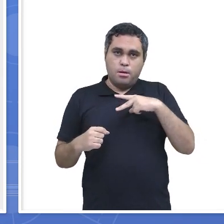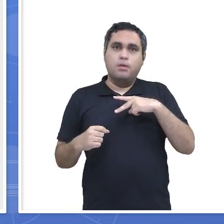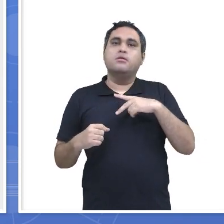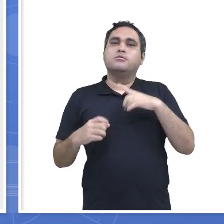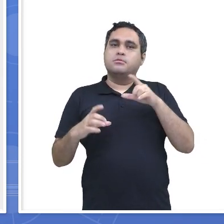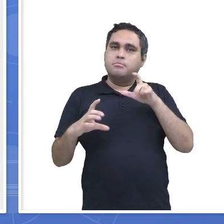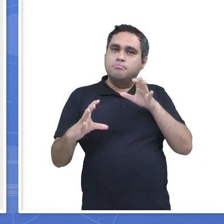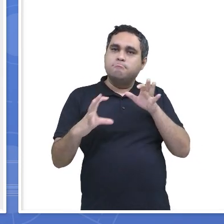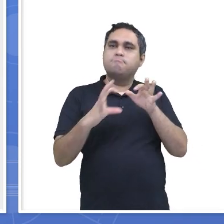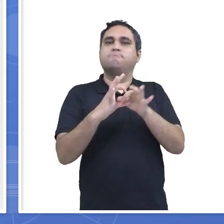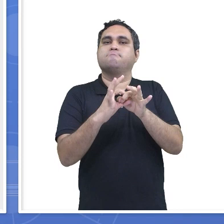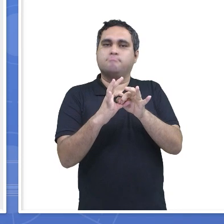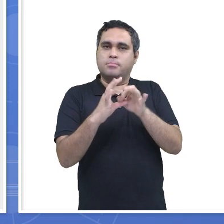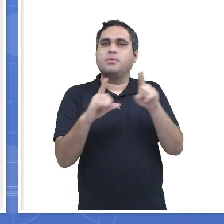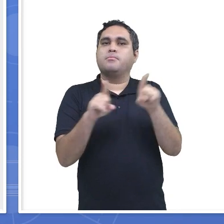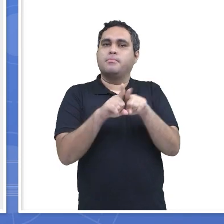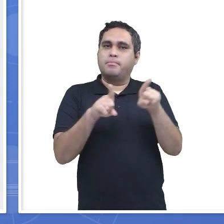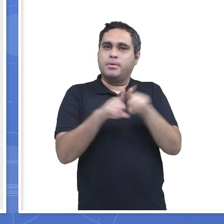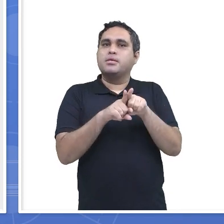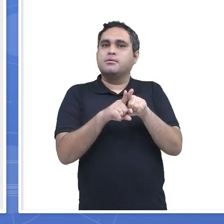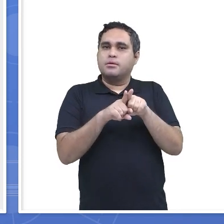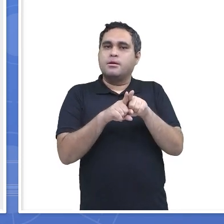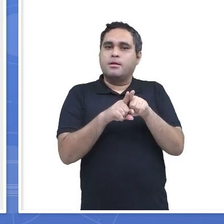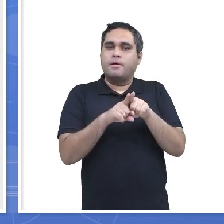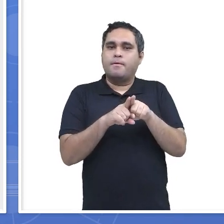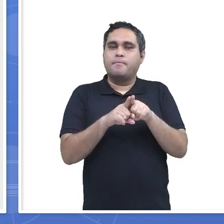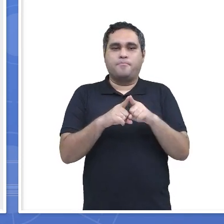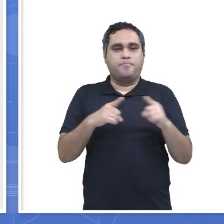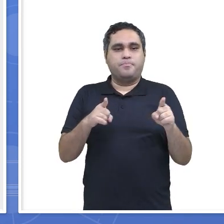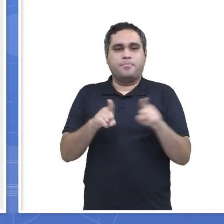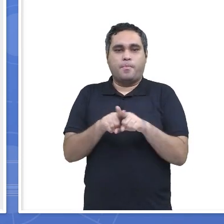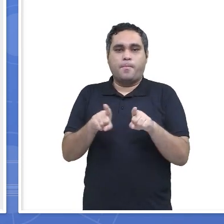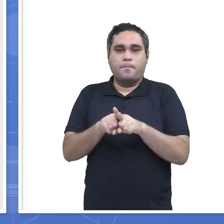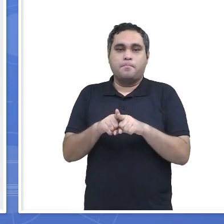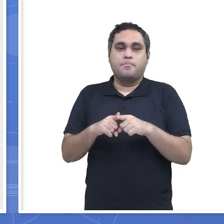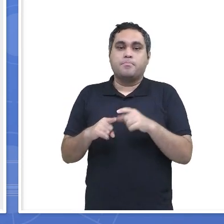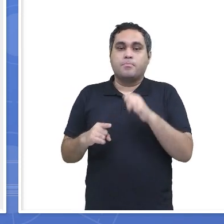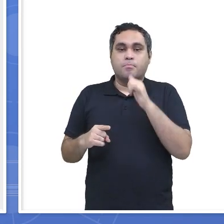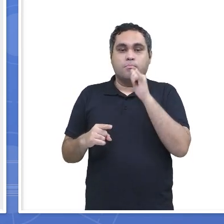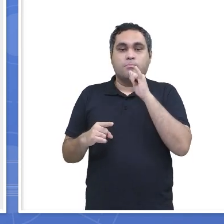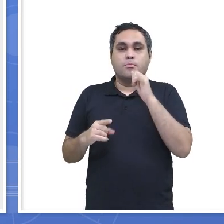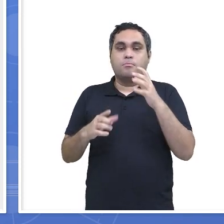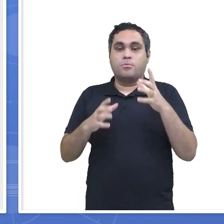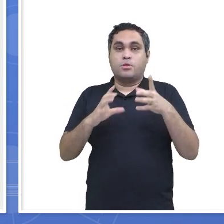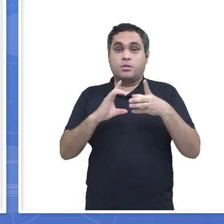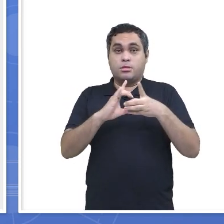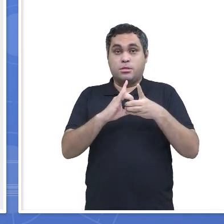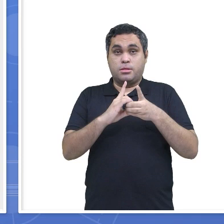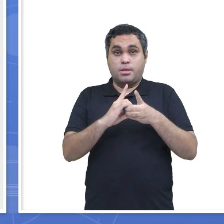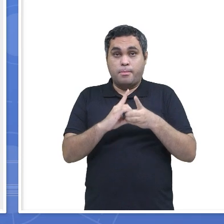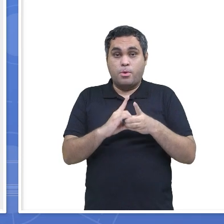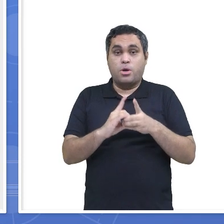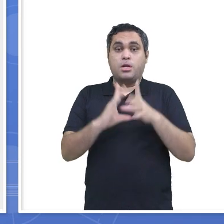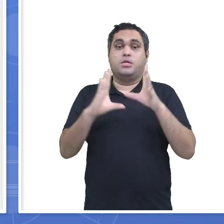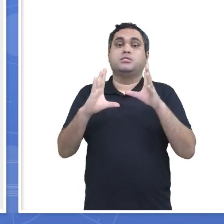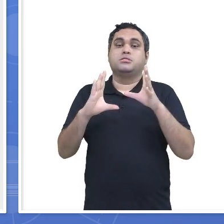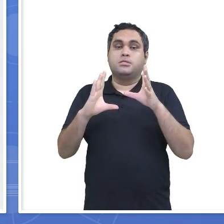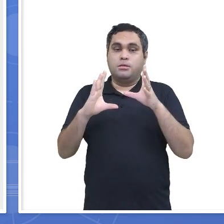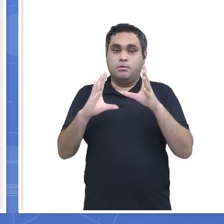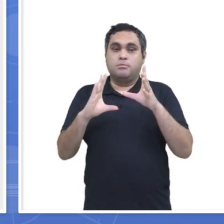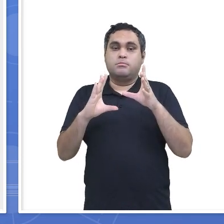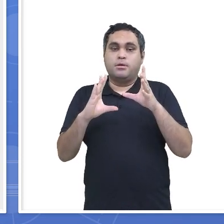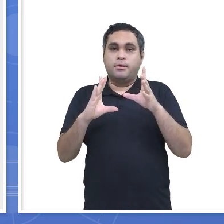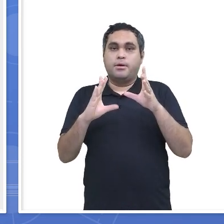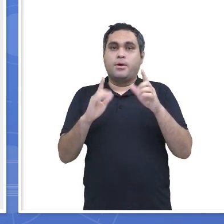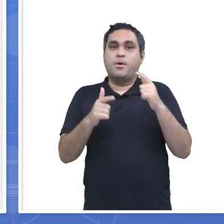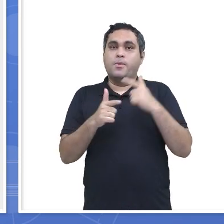Alternativa aos canais convencionais de participação das democracias ocidentais, que vêm sofrendo